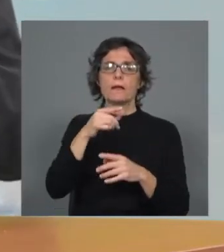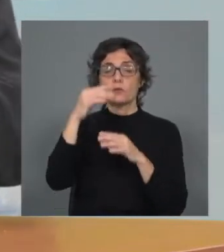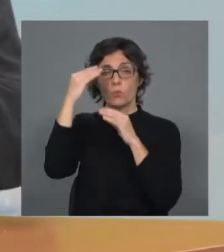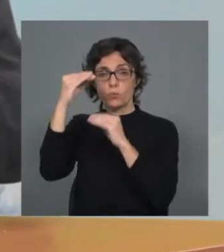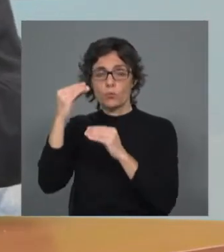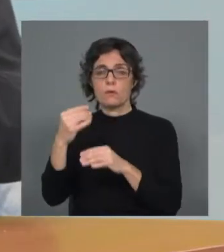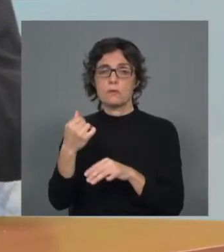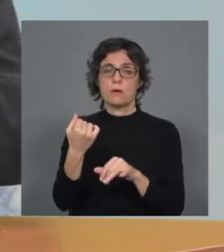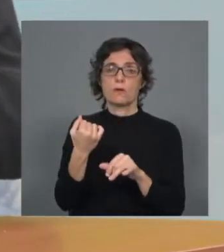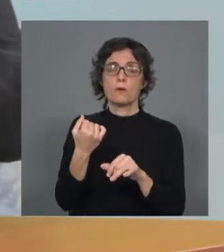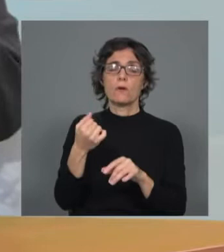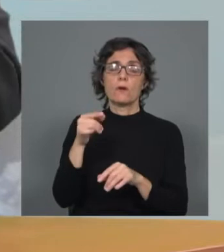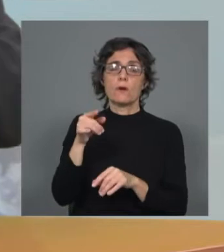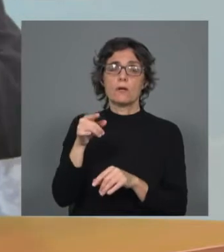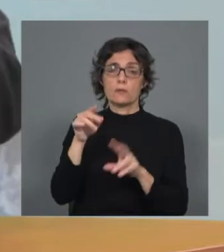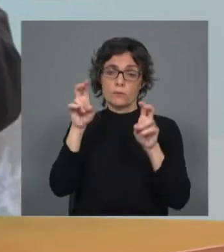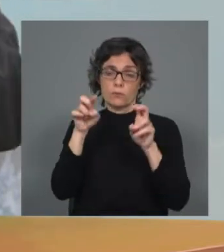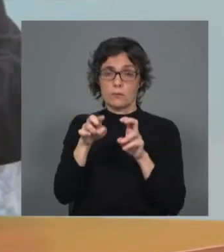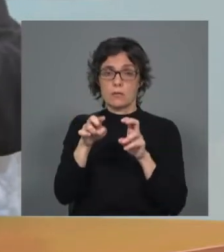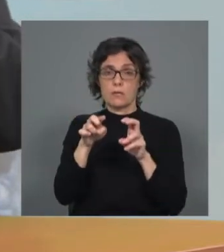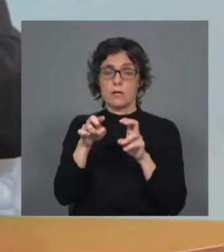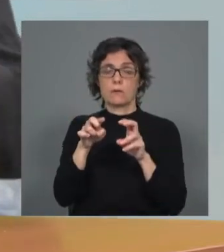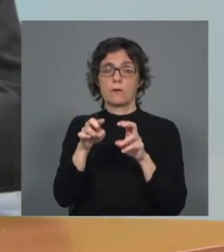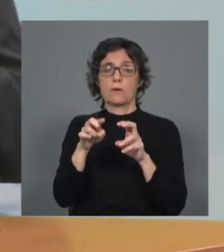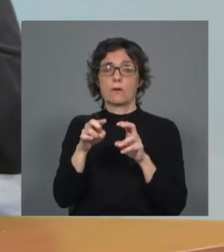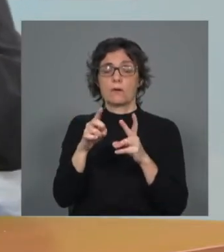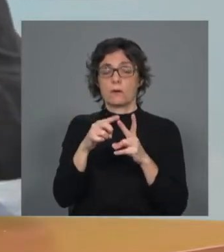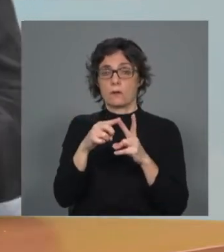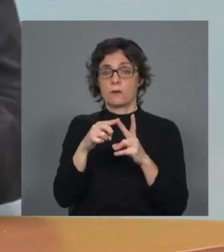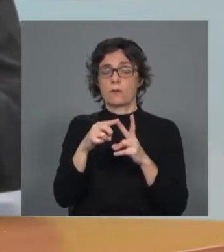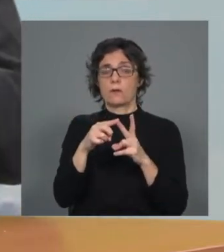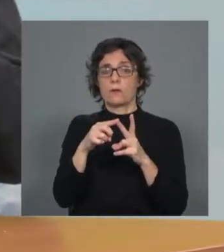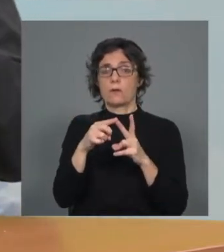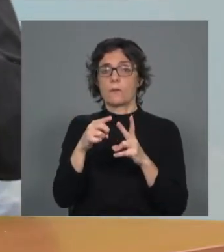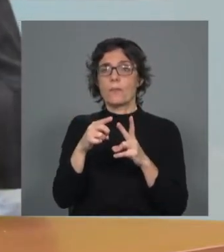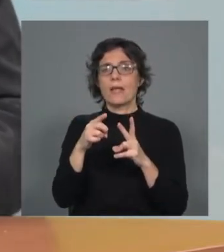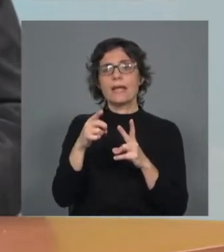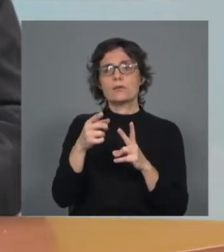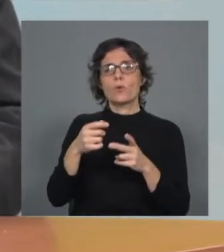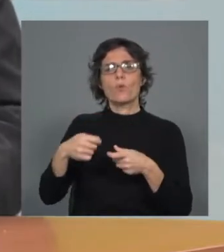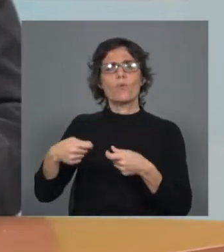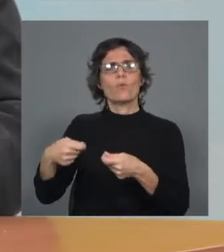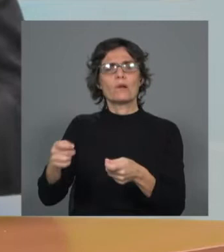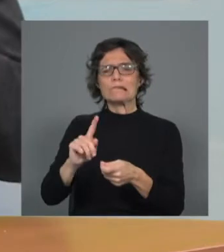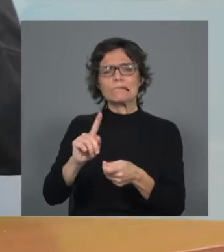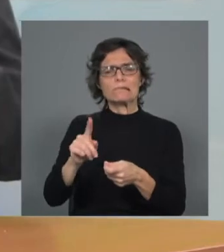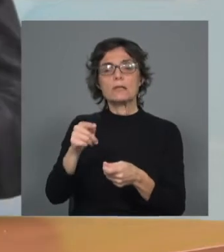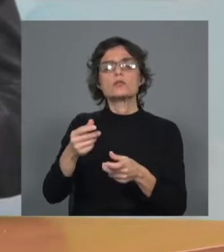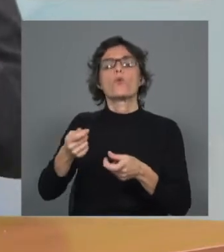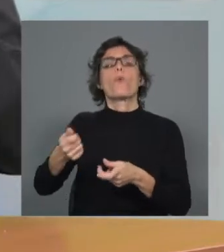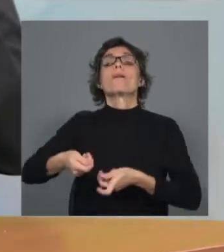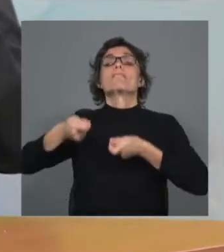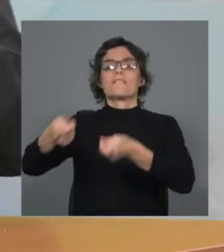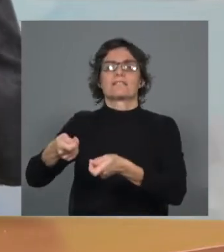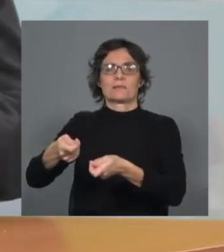nós salientamos precisamente que não deve ser vista como uma despesa, mas como um investimento, porque é